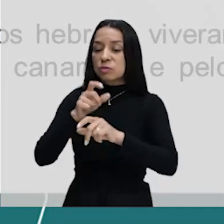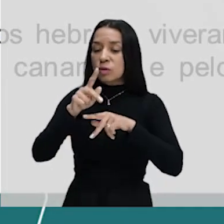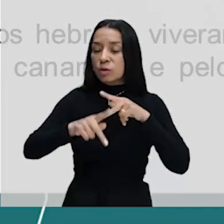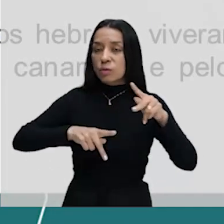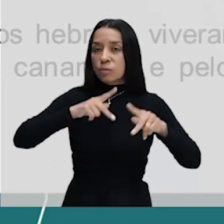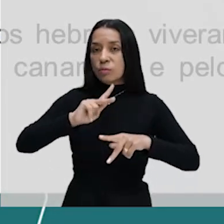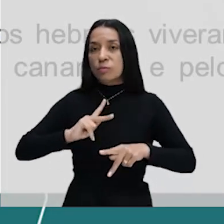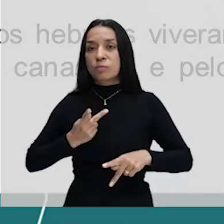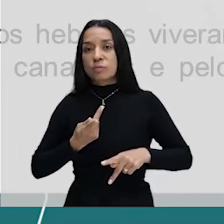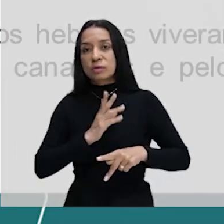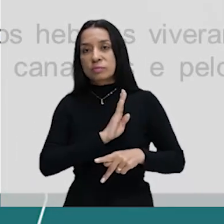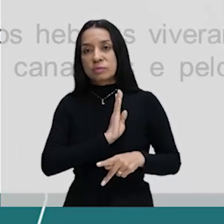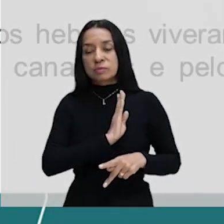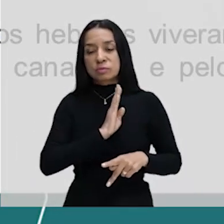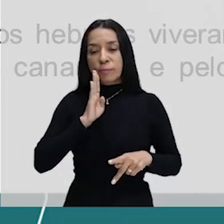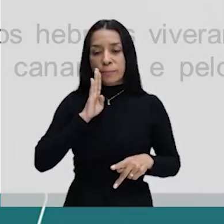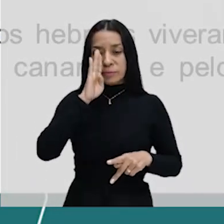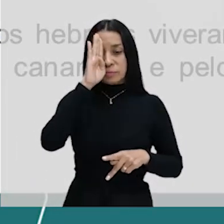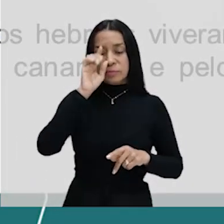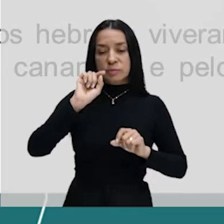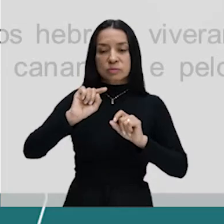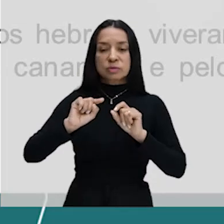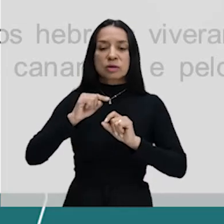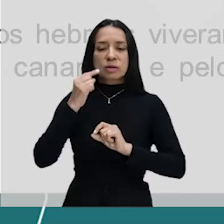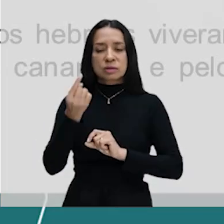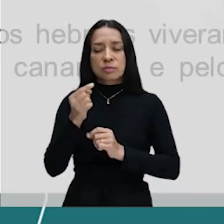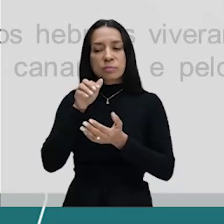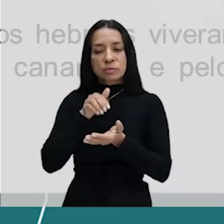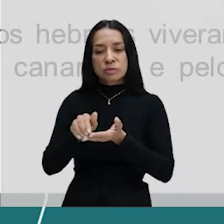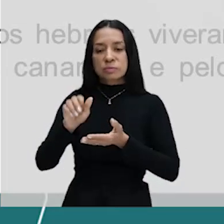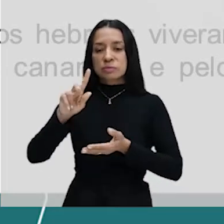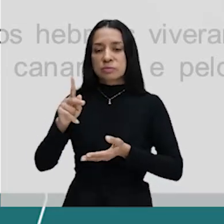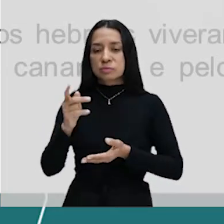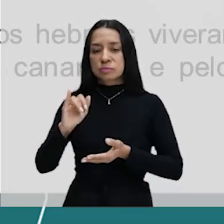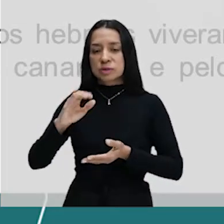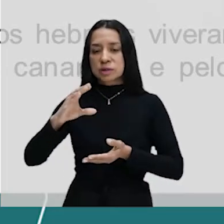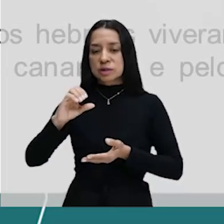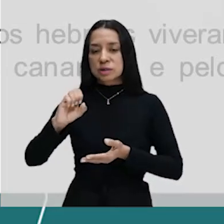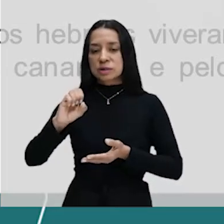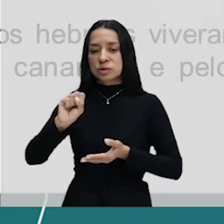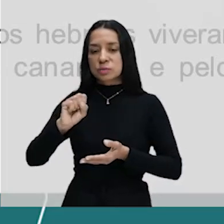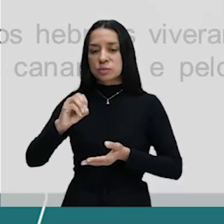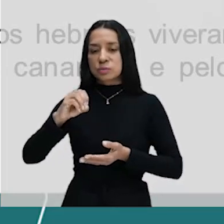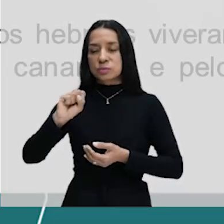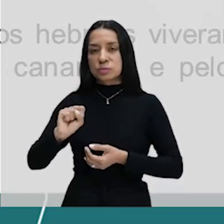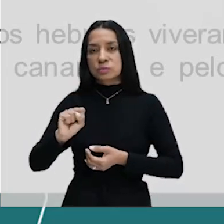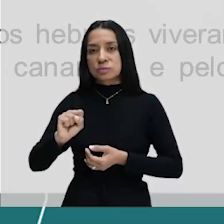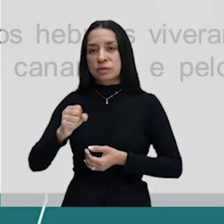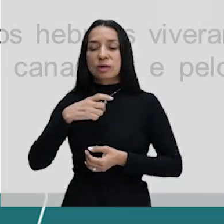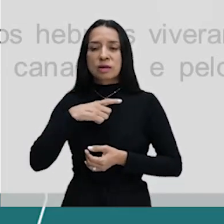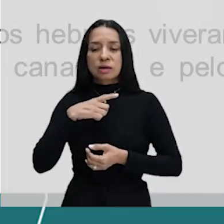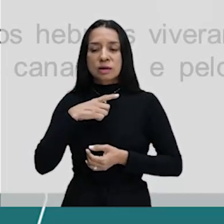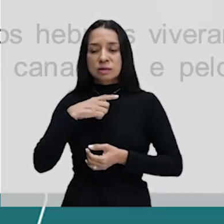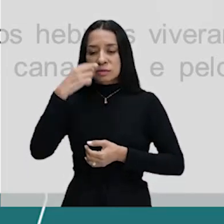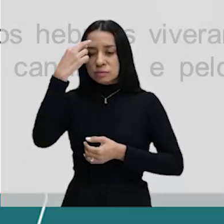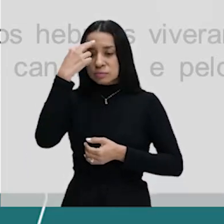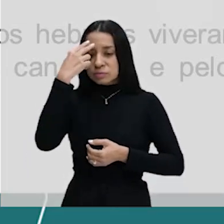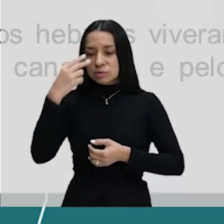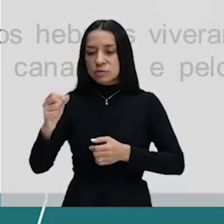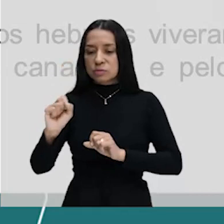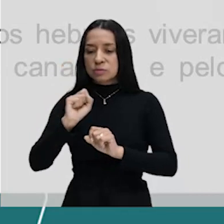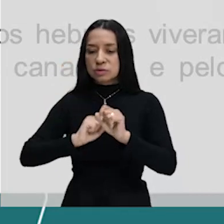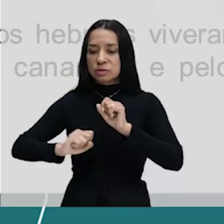tá? Principalmente após a expulsão dos Ixos. E aí é que nós temos a história de Moisés.